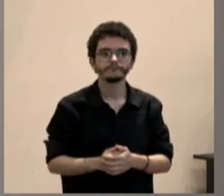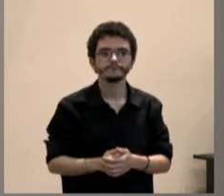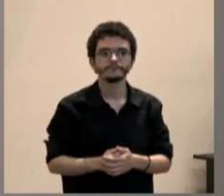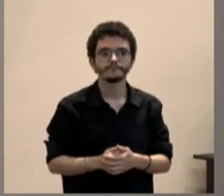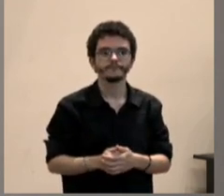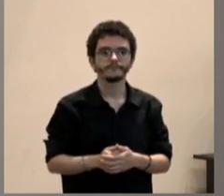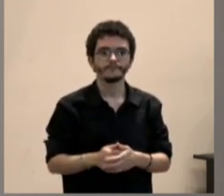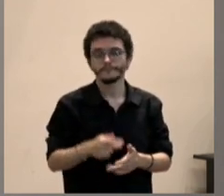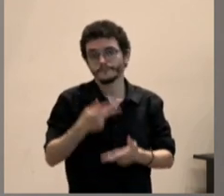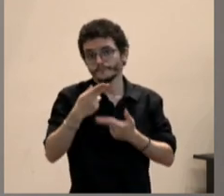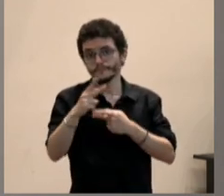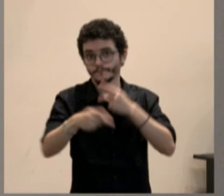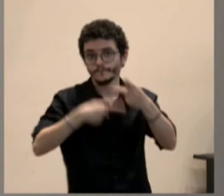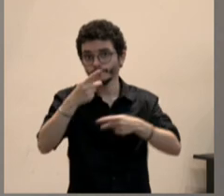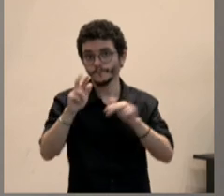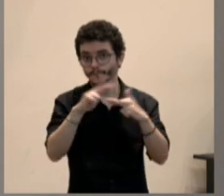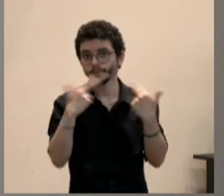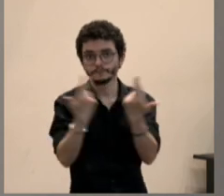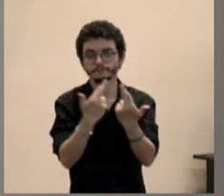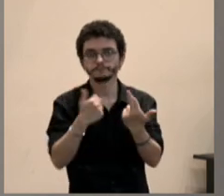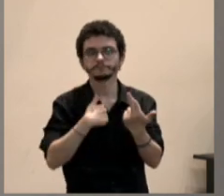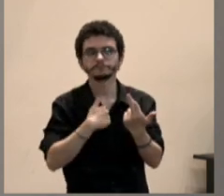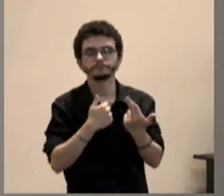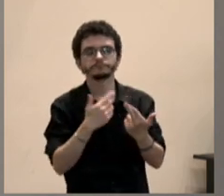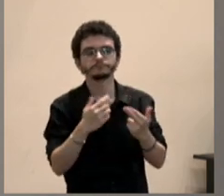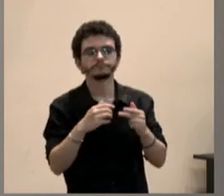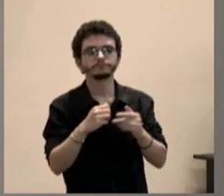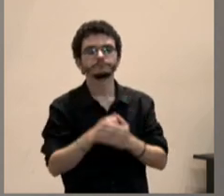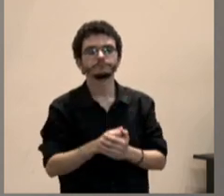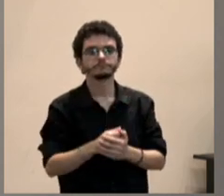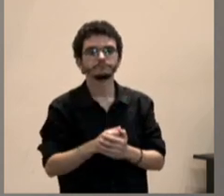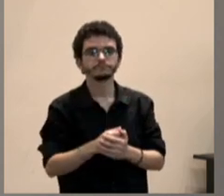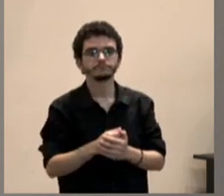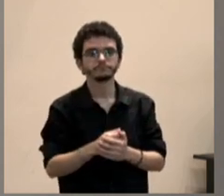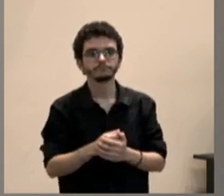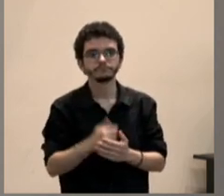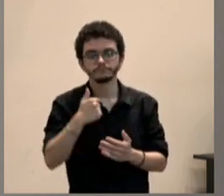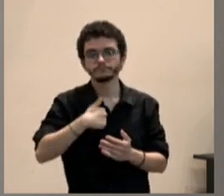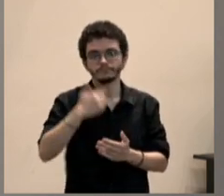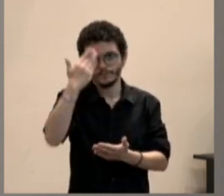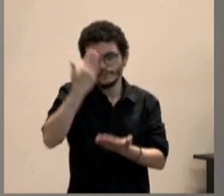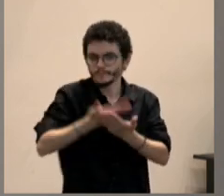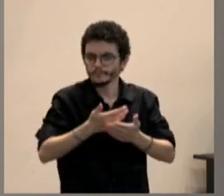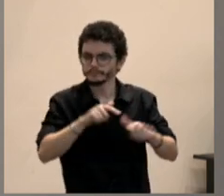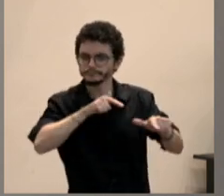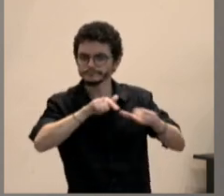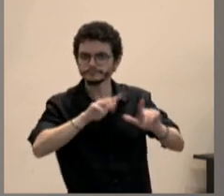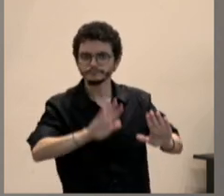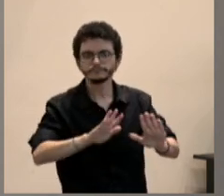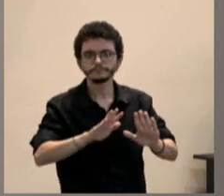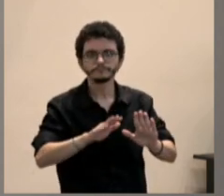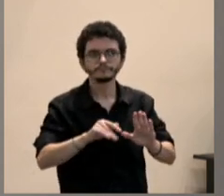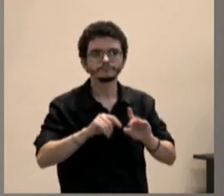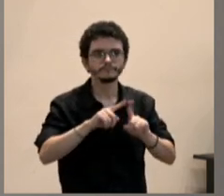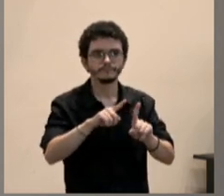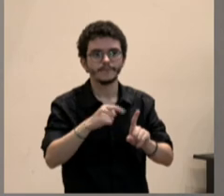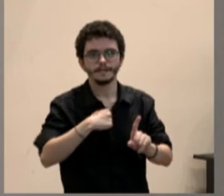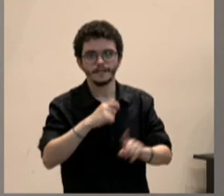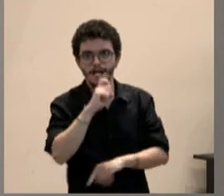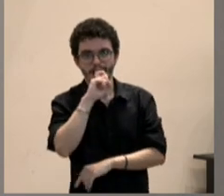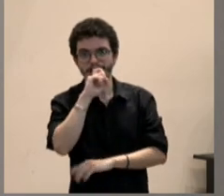reunião? Eu admiro o trabalho da Mariela, mas não a invejo, né? Quer controlar o nosso tempo